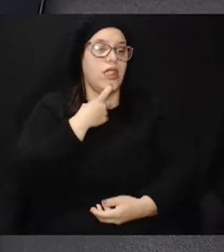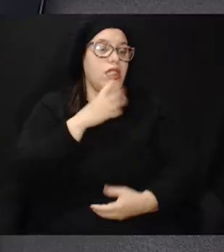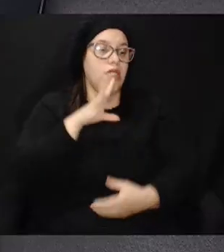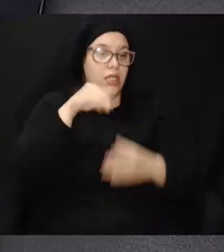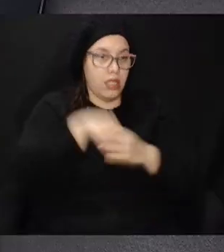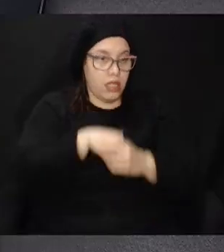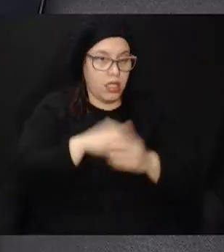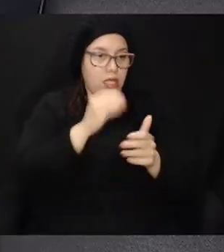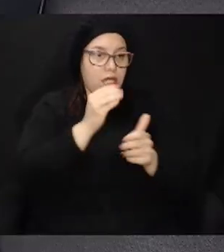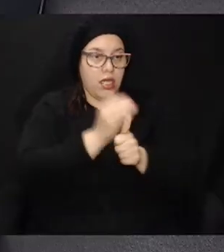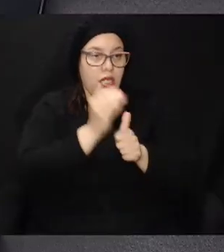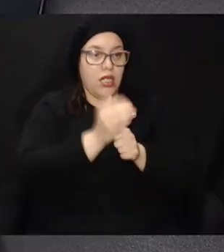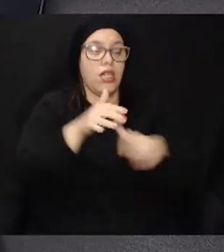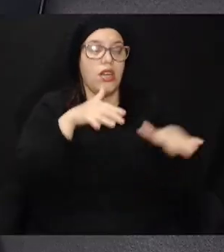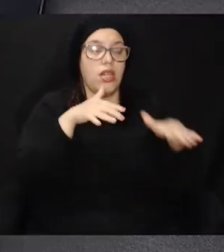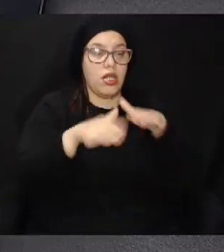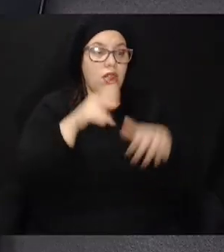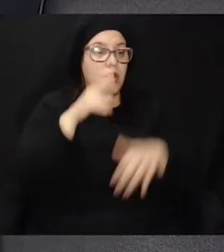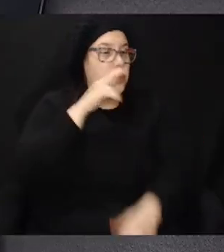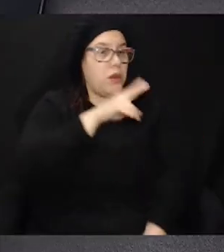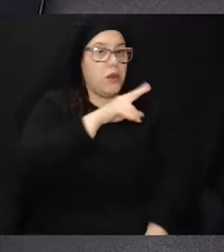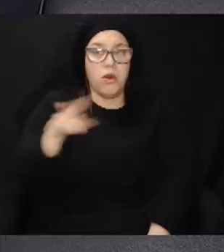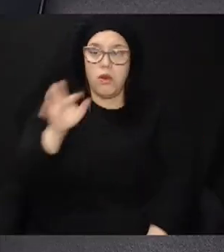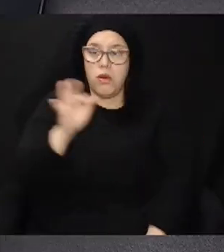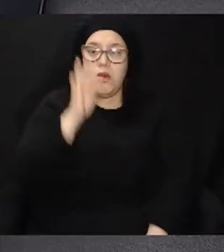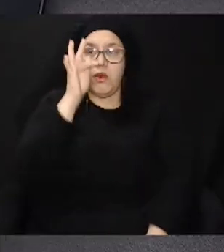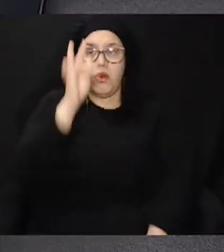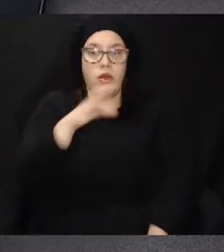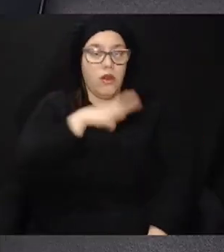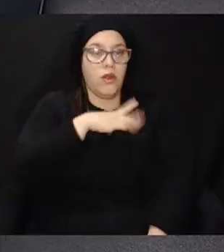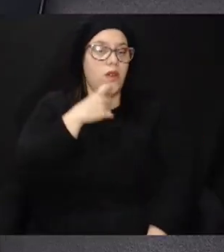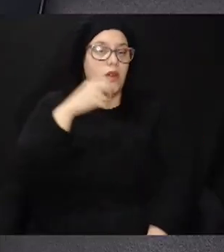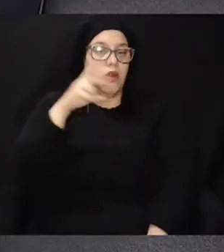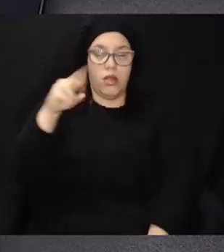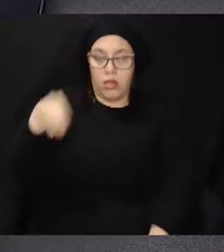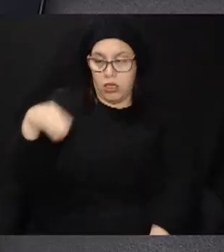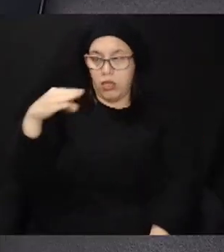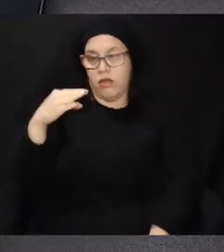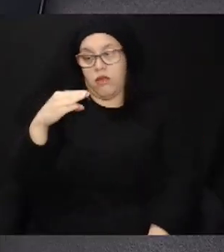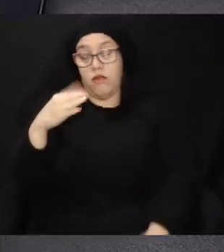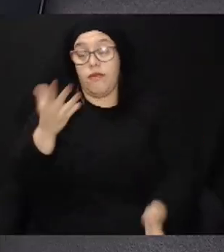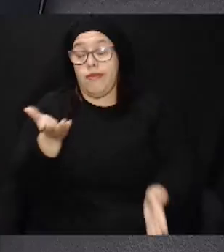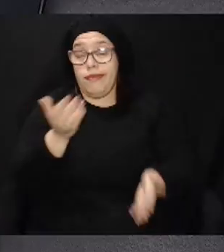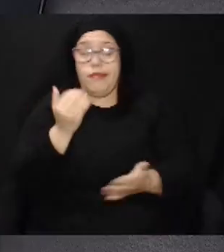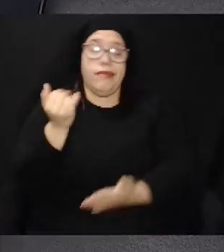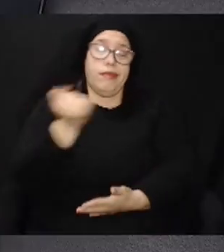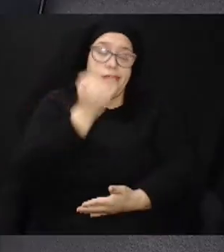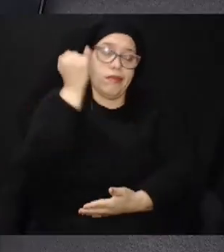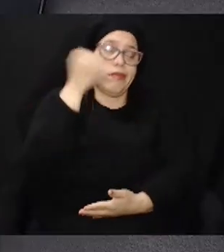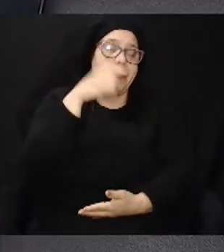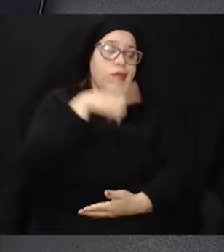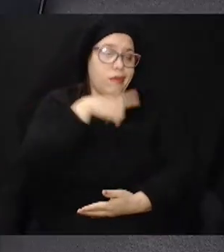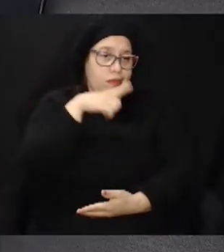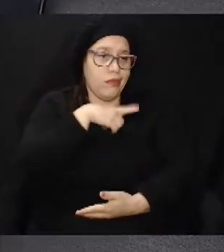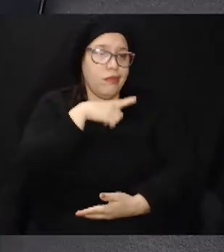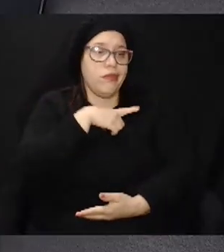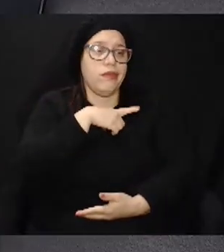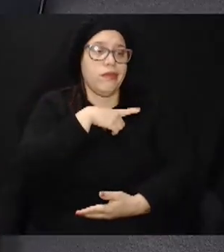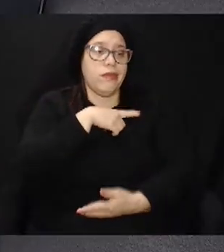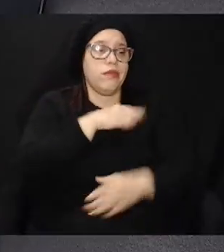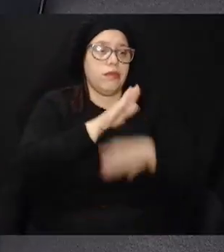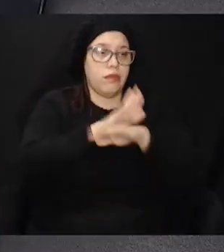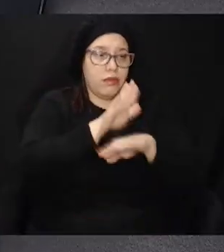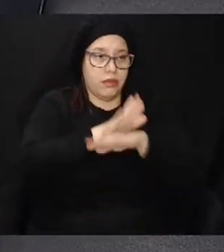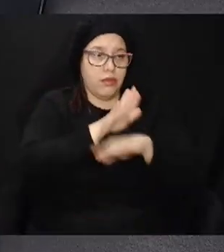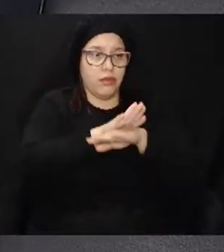neste momento, olhando para o futuro da cidade e da região metropolitana. Uma coisa muito importante que temos feito, e eu tenho ajudado muito,